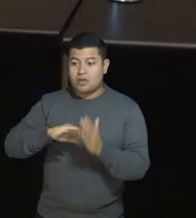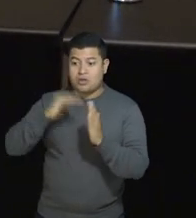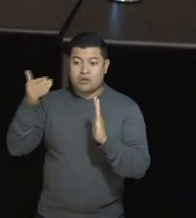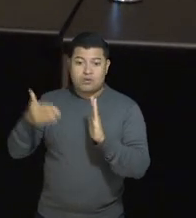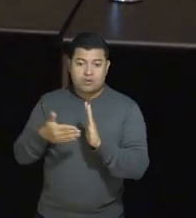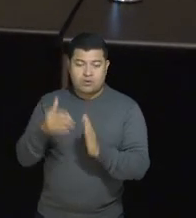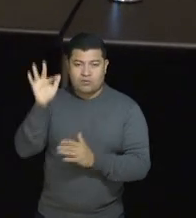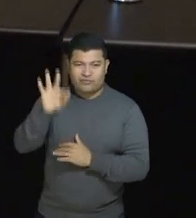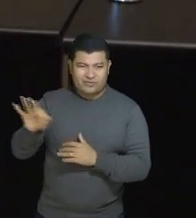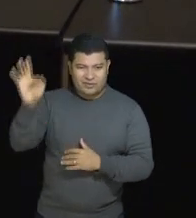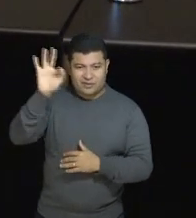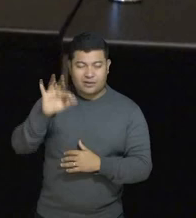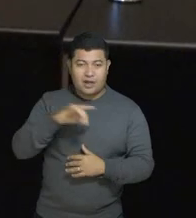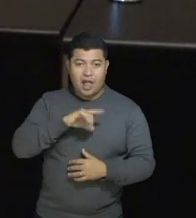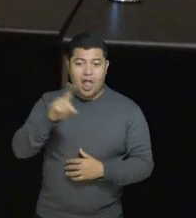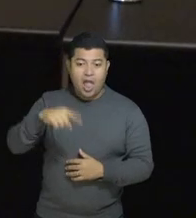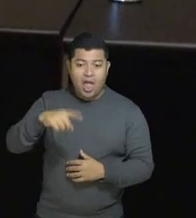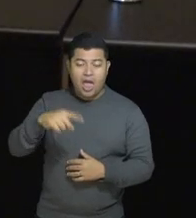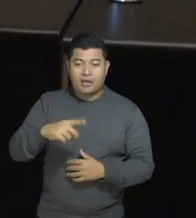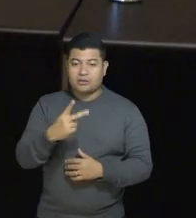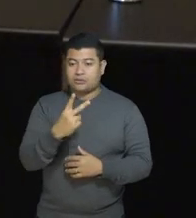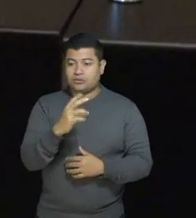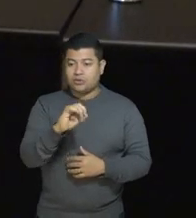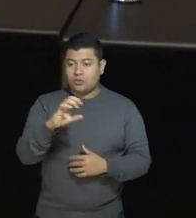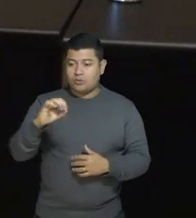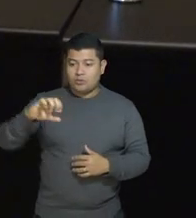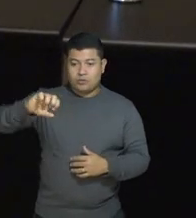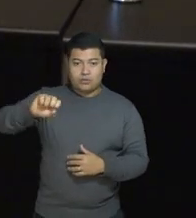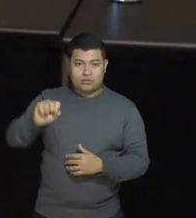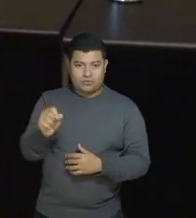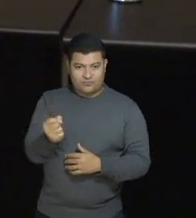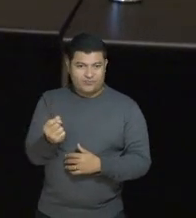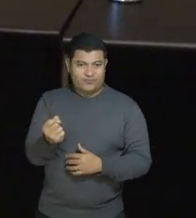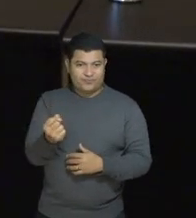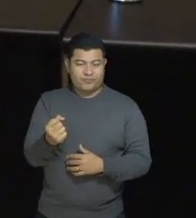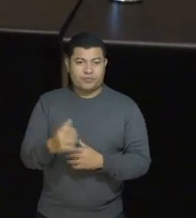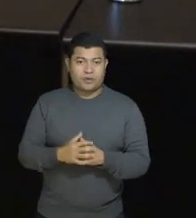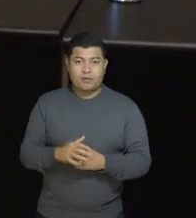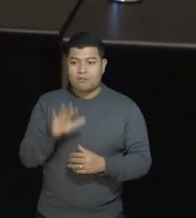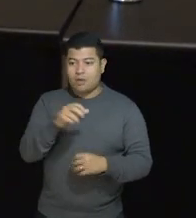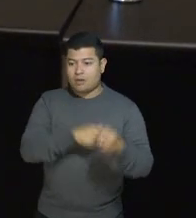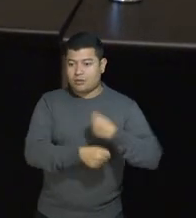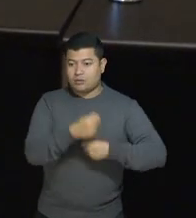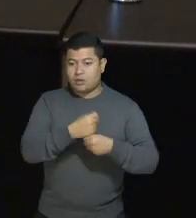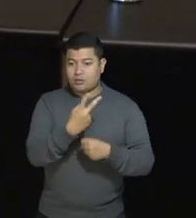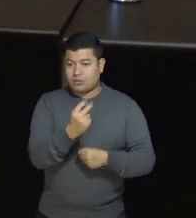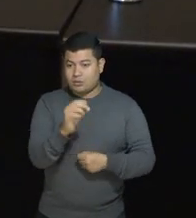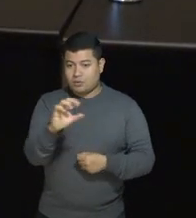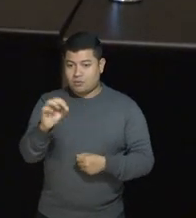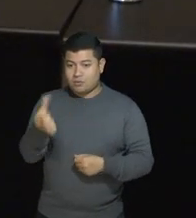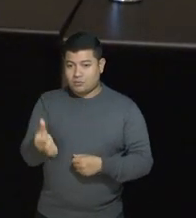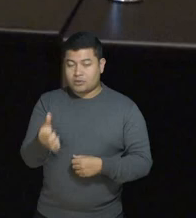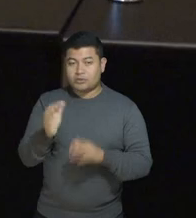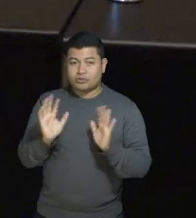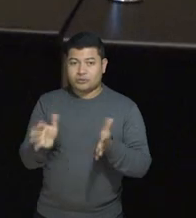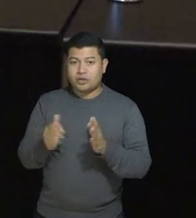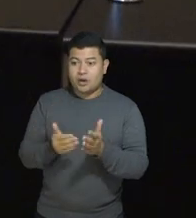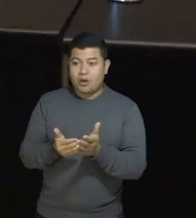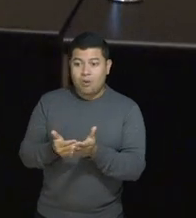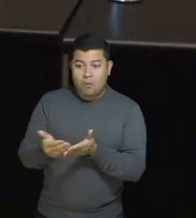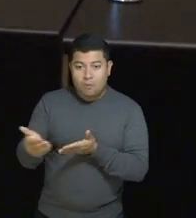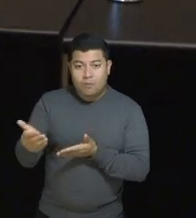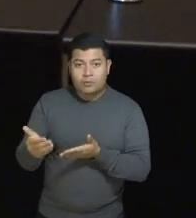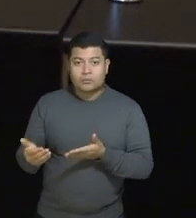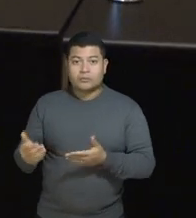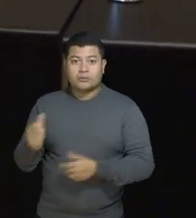da política do estado de Santa Catarina. E em 2006, a gente já coloca os